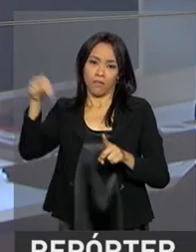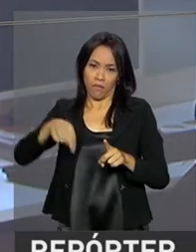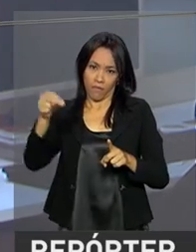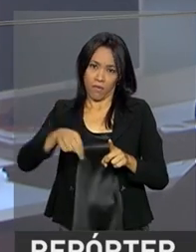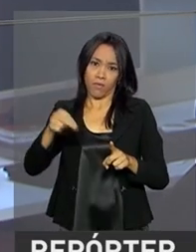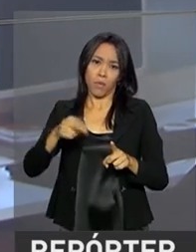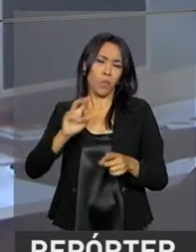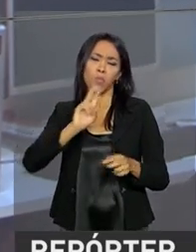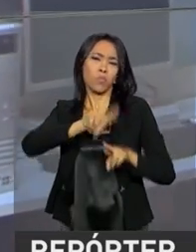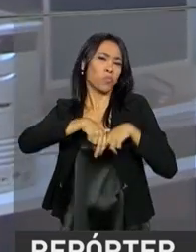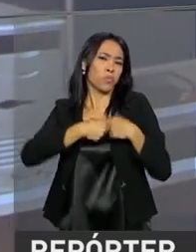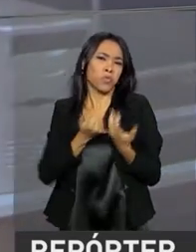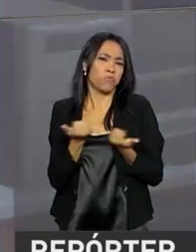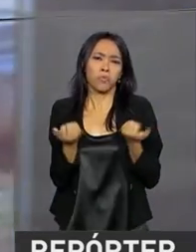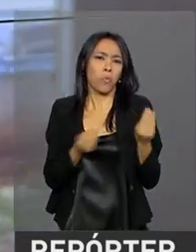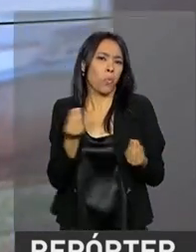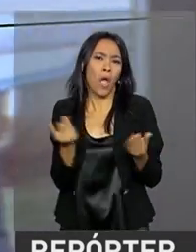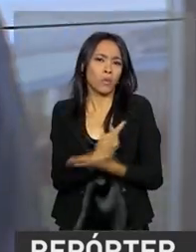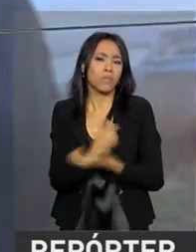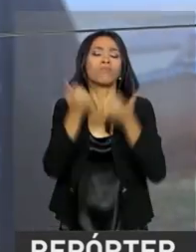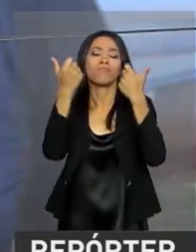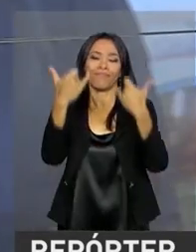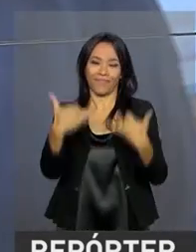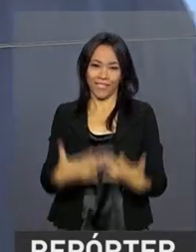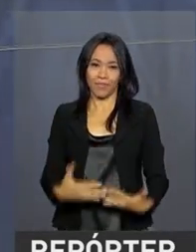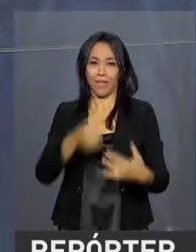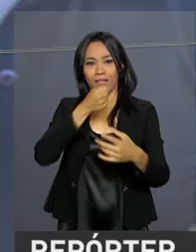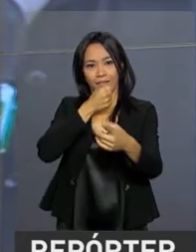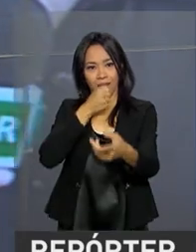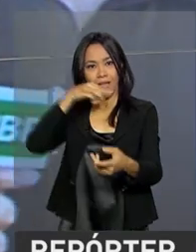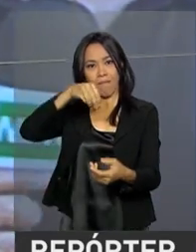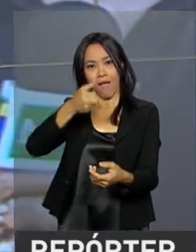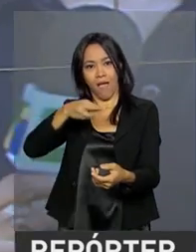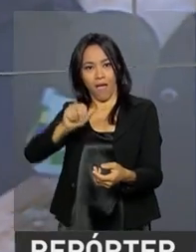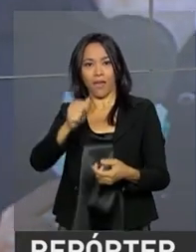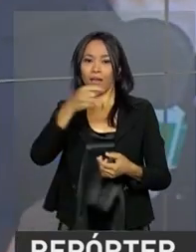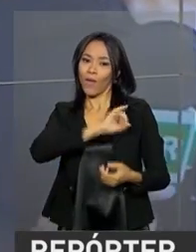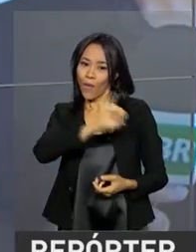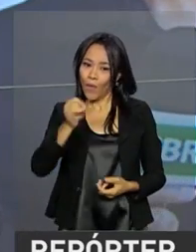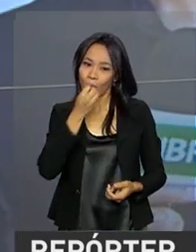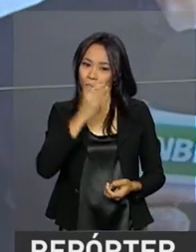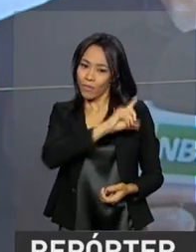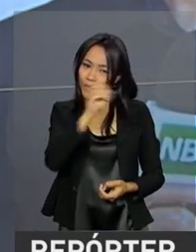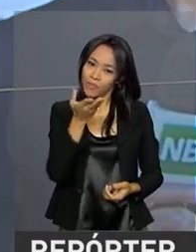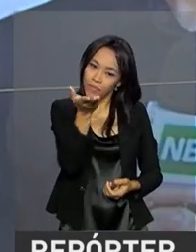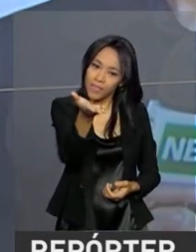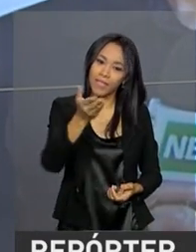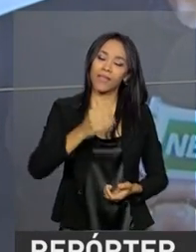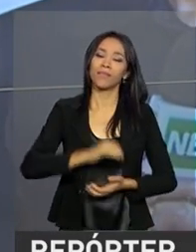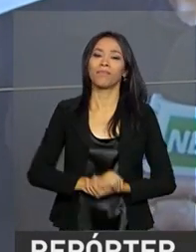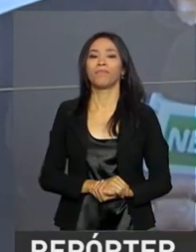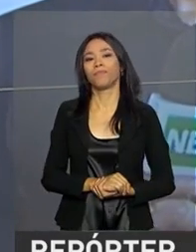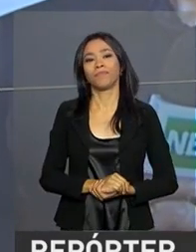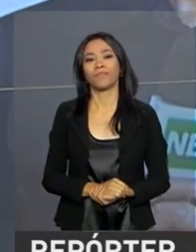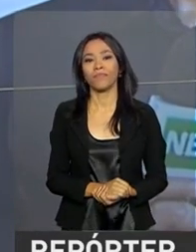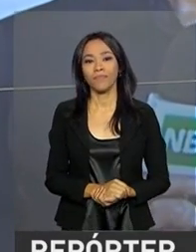para a gente o motivo é a repórter Mara Kenup, que está ao vivo na Esplanada dos Ministérios. Oi, Mara, bom dia para você.